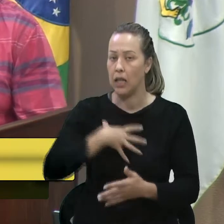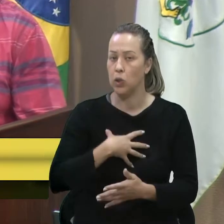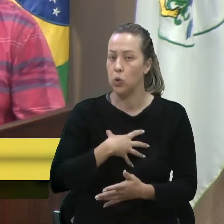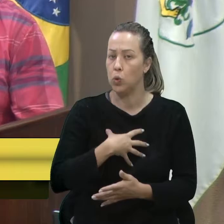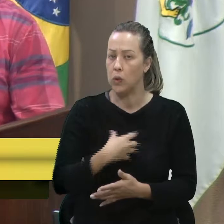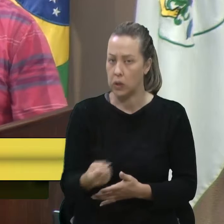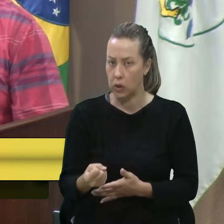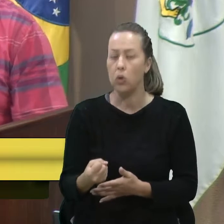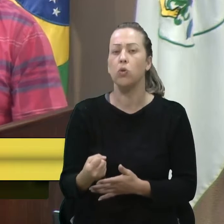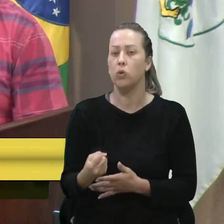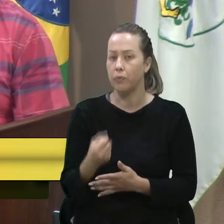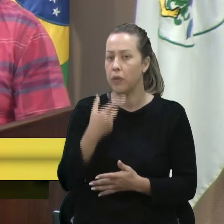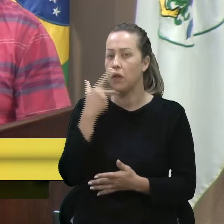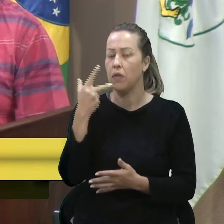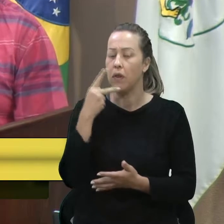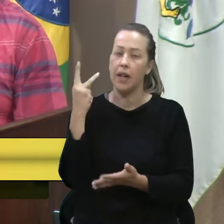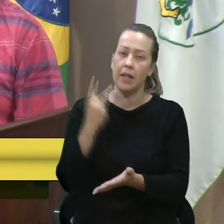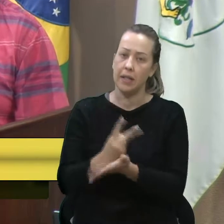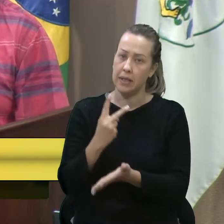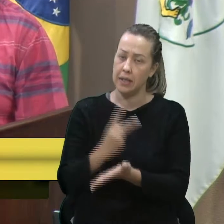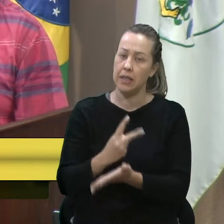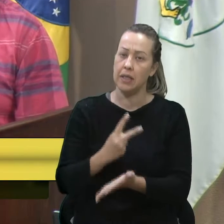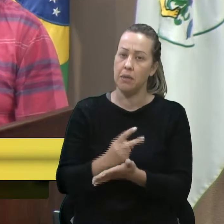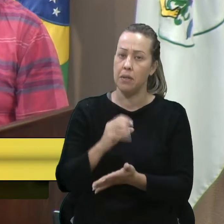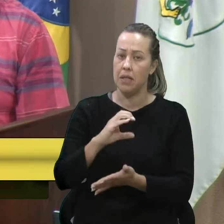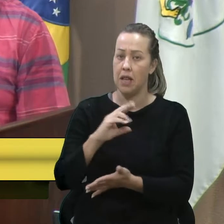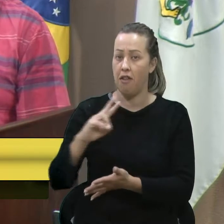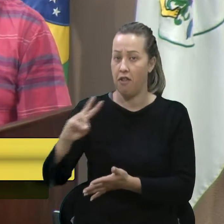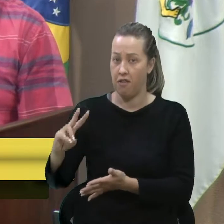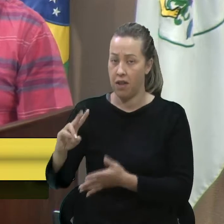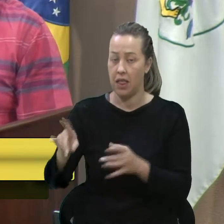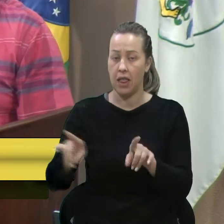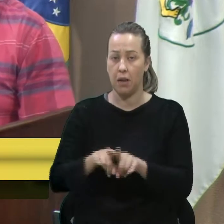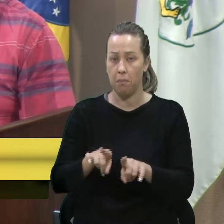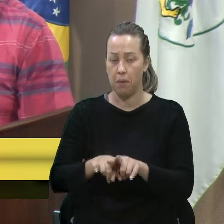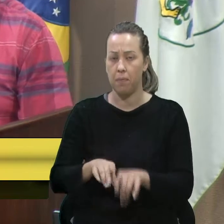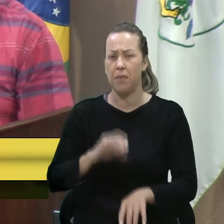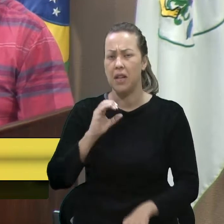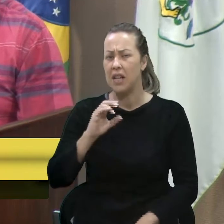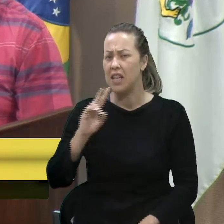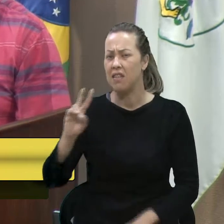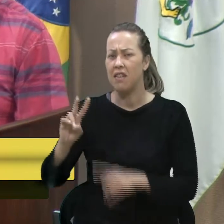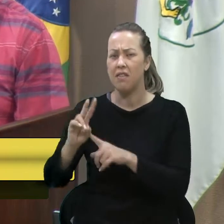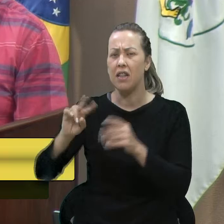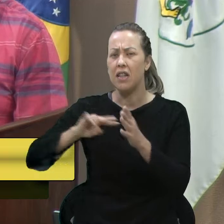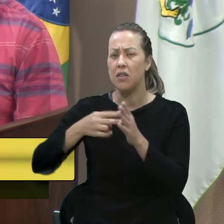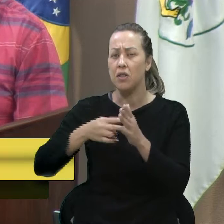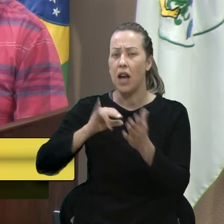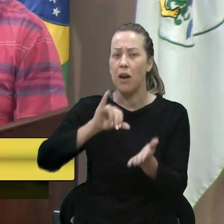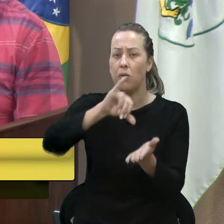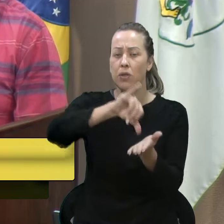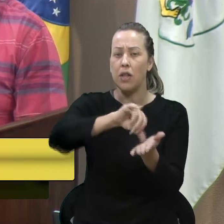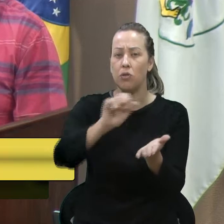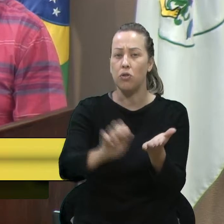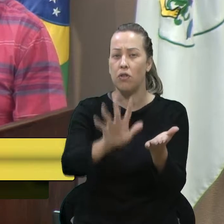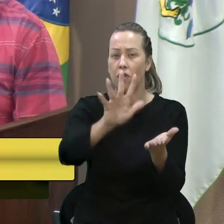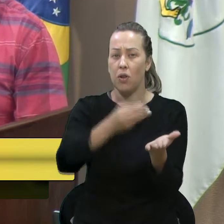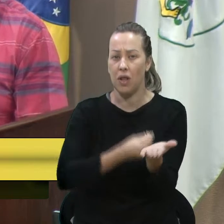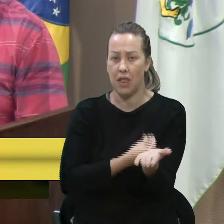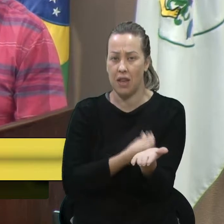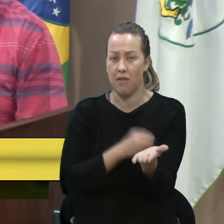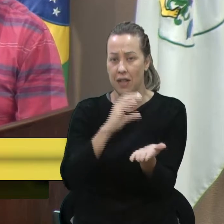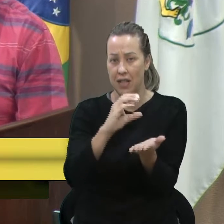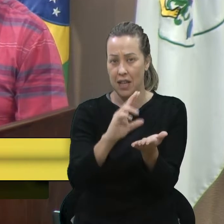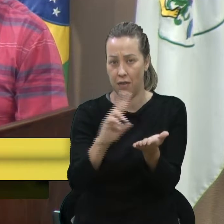que a gente vem falando do CVV nos últimos tempos. O CVV, Centro de Valorização da Vida, realiza